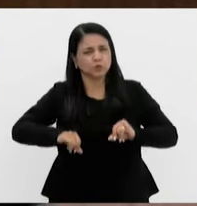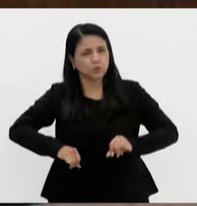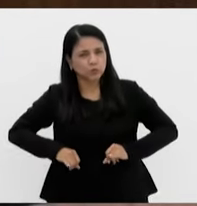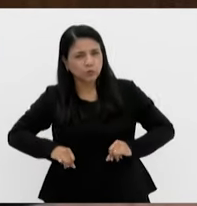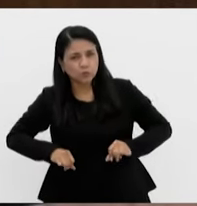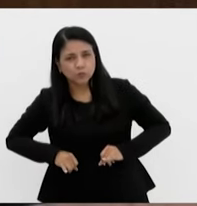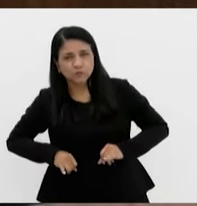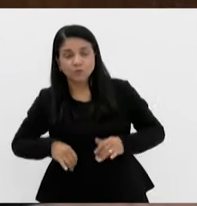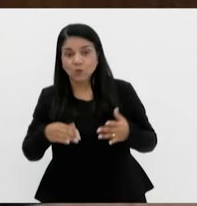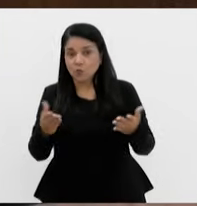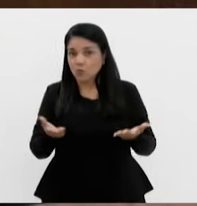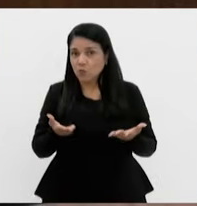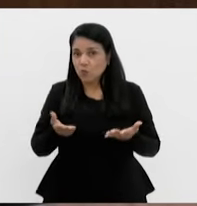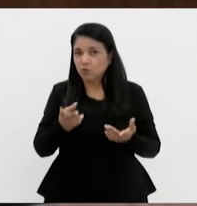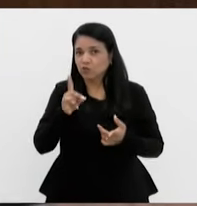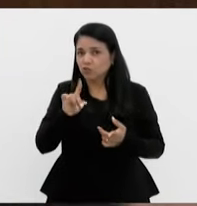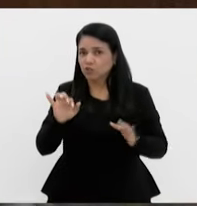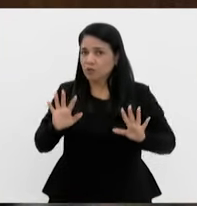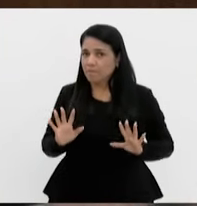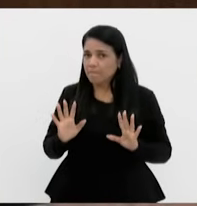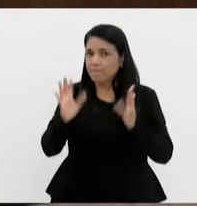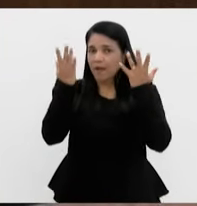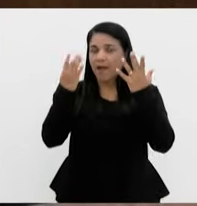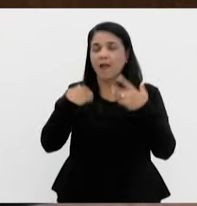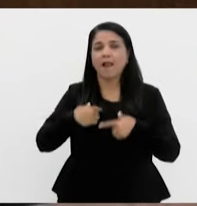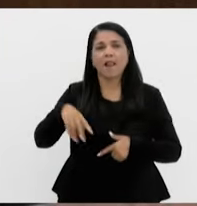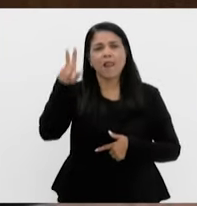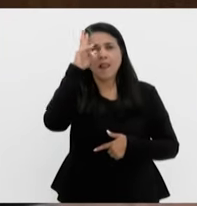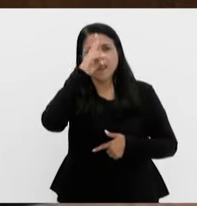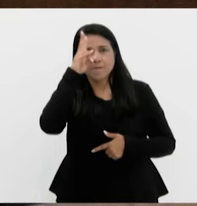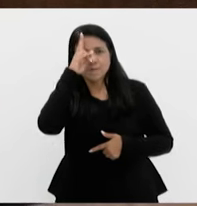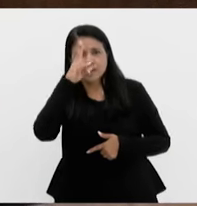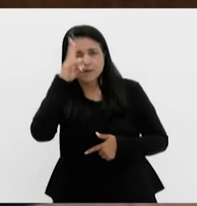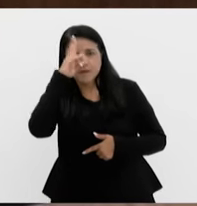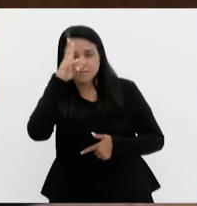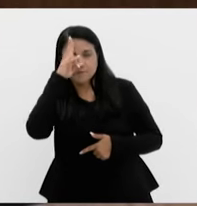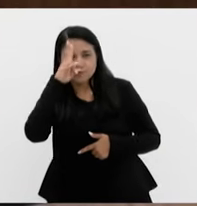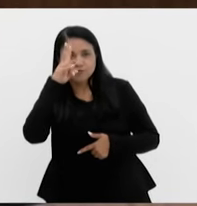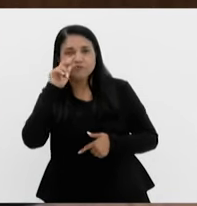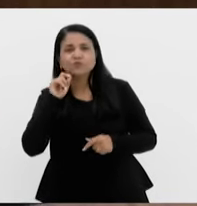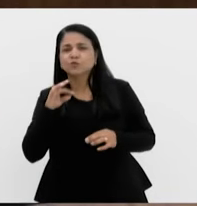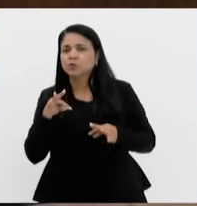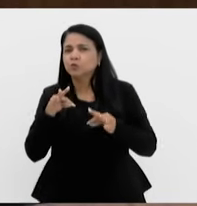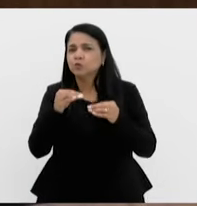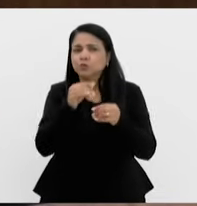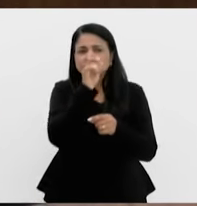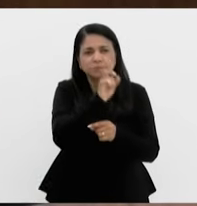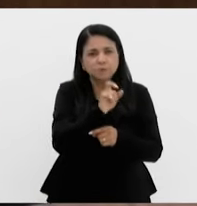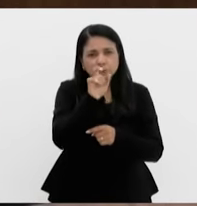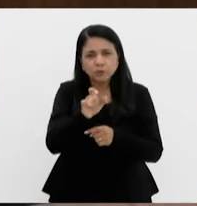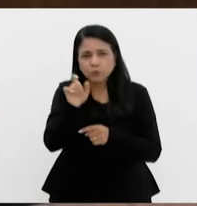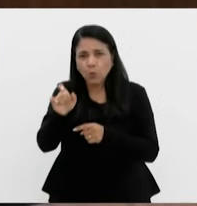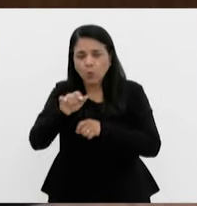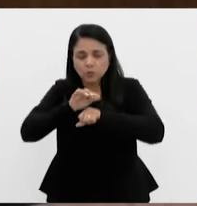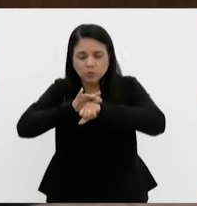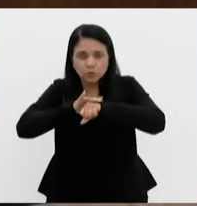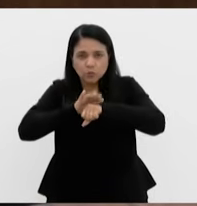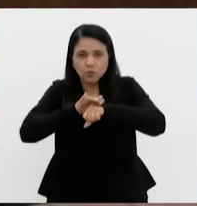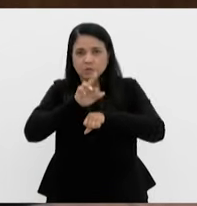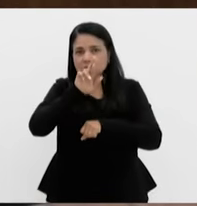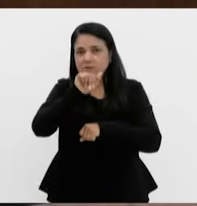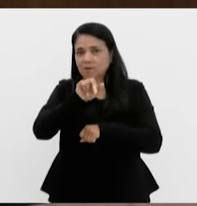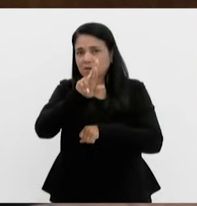nós nos lembramos memor rememoramos todas aqueles e aquelas que possuem